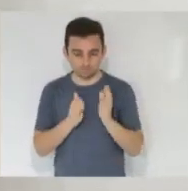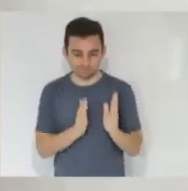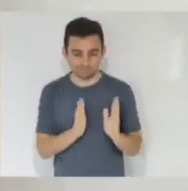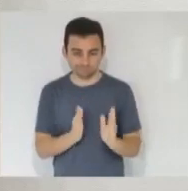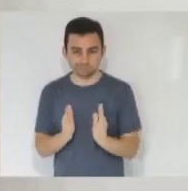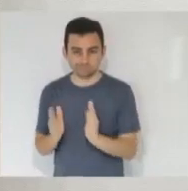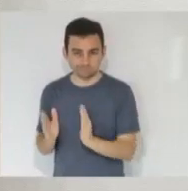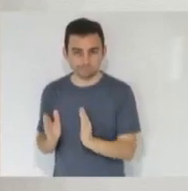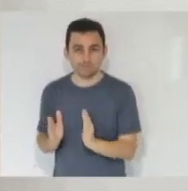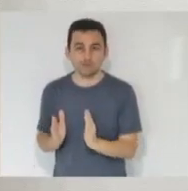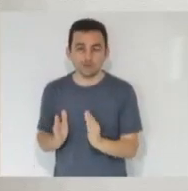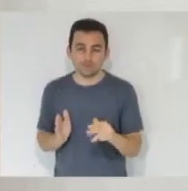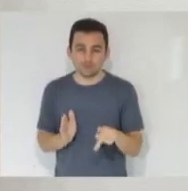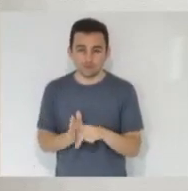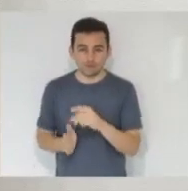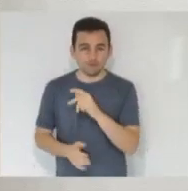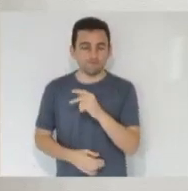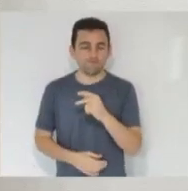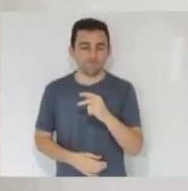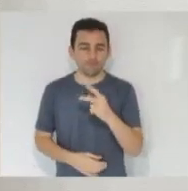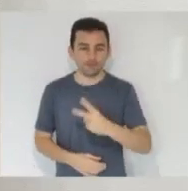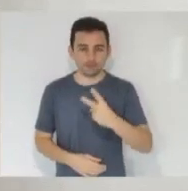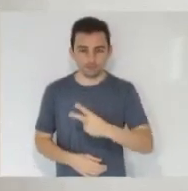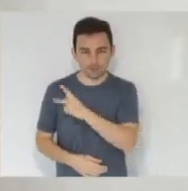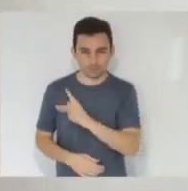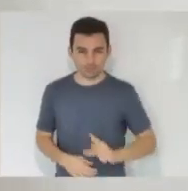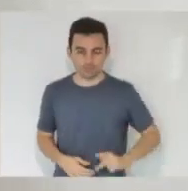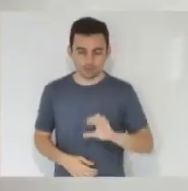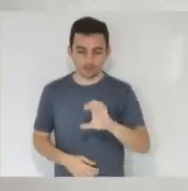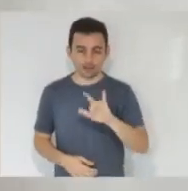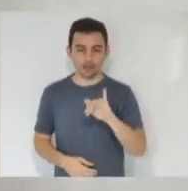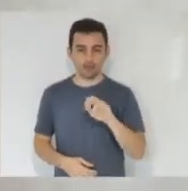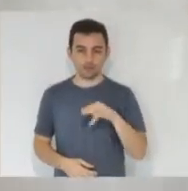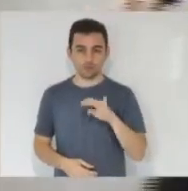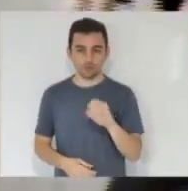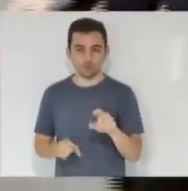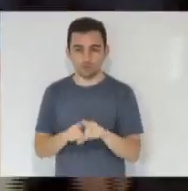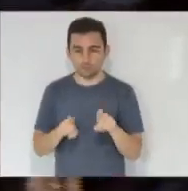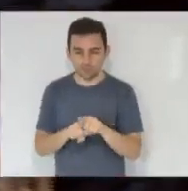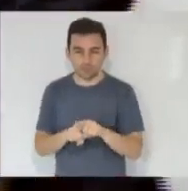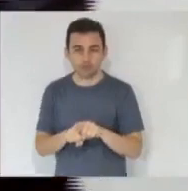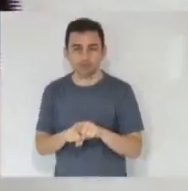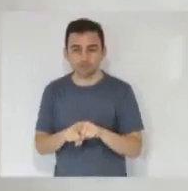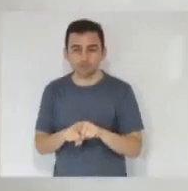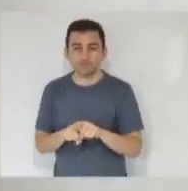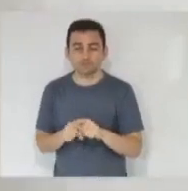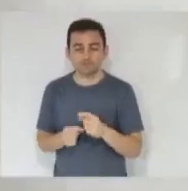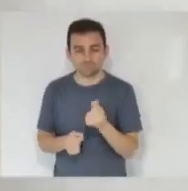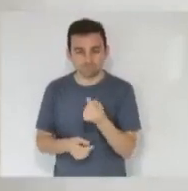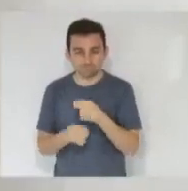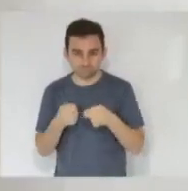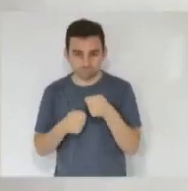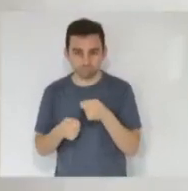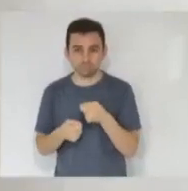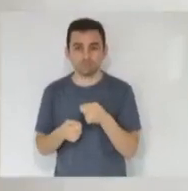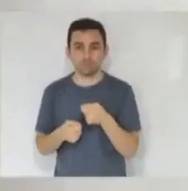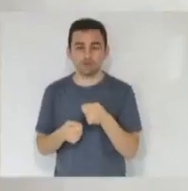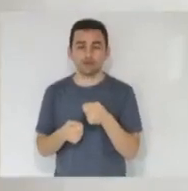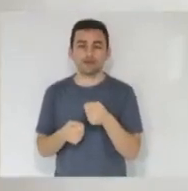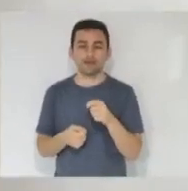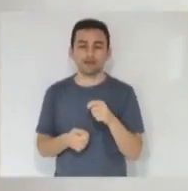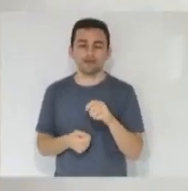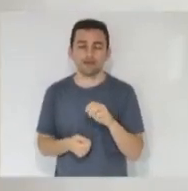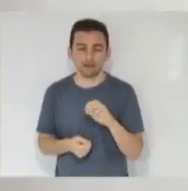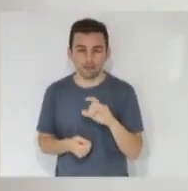formada também pelo vice-presidente, o Clênio Rosso, pelo tesoureiro, o Clésio Frécia, e pela secretária Leia